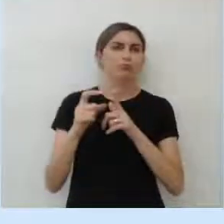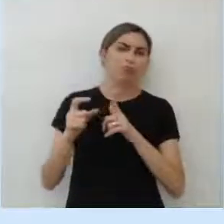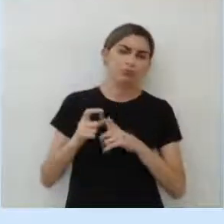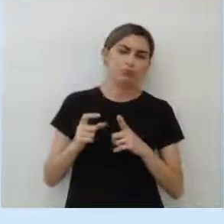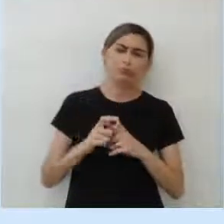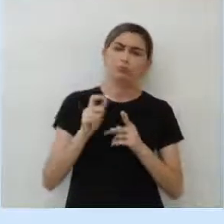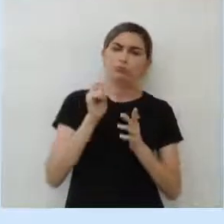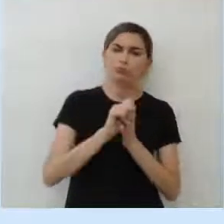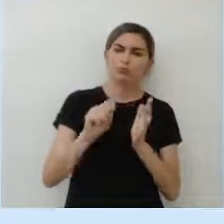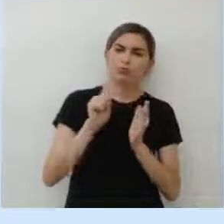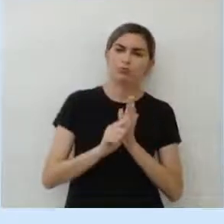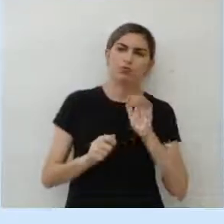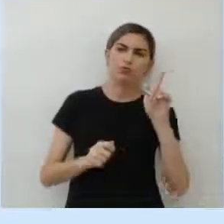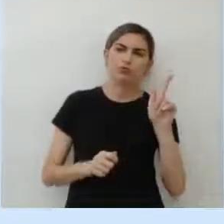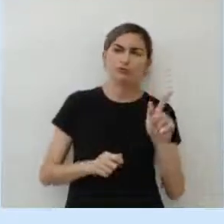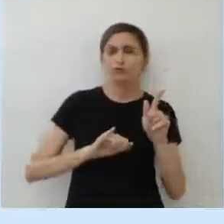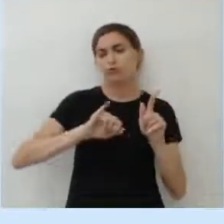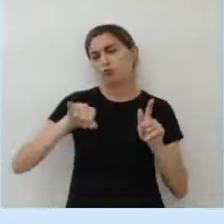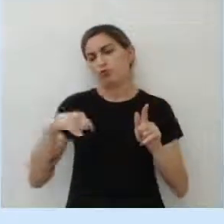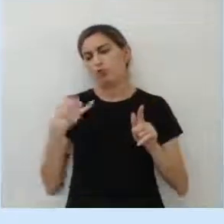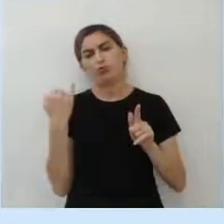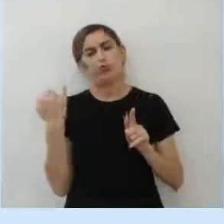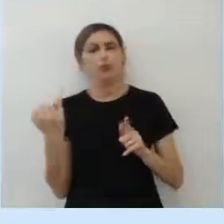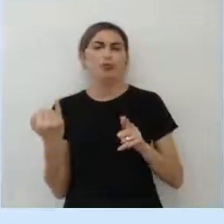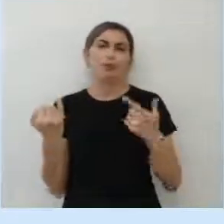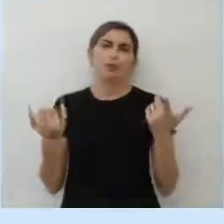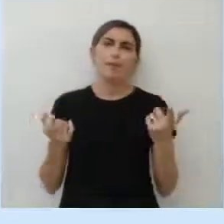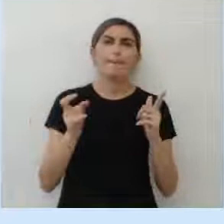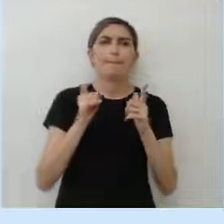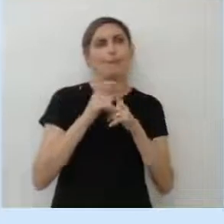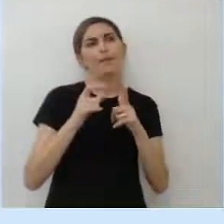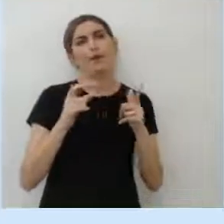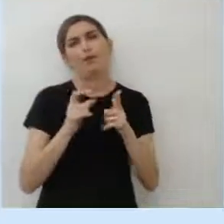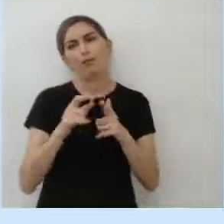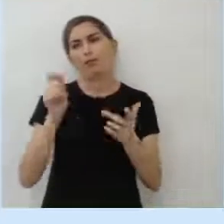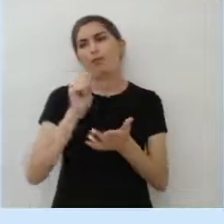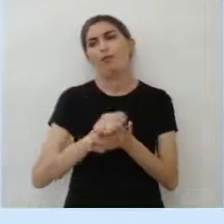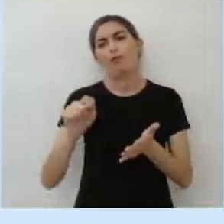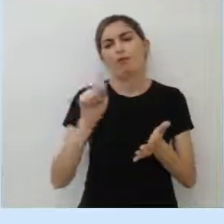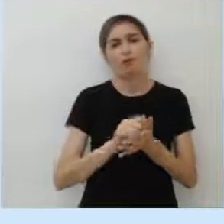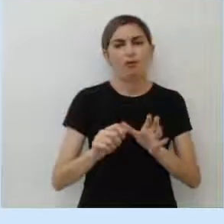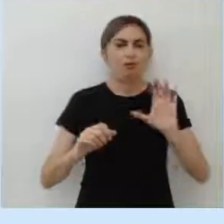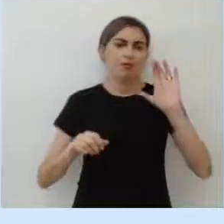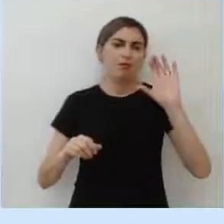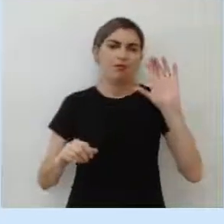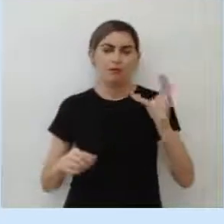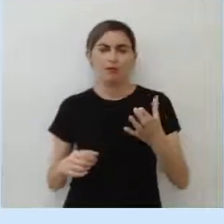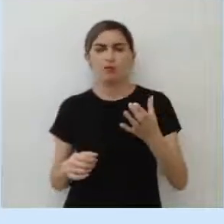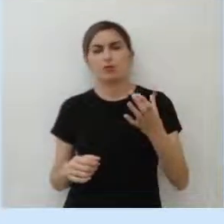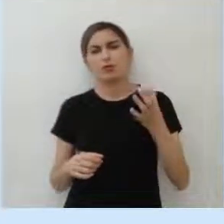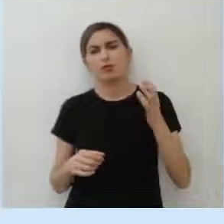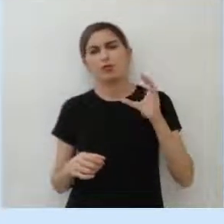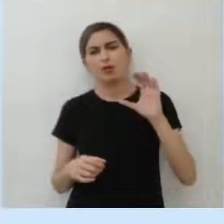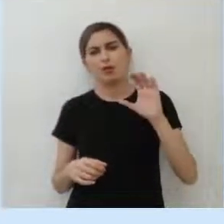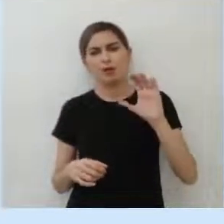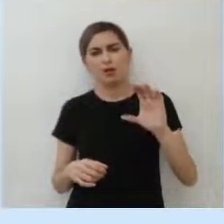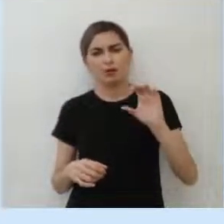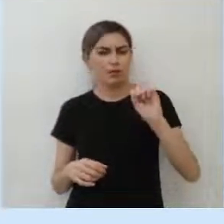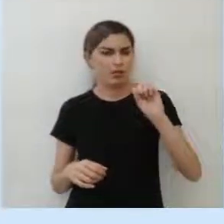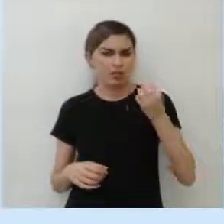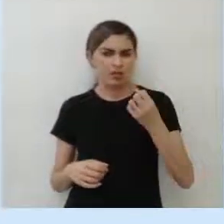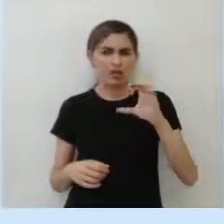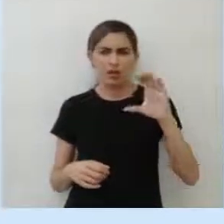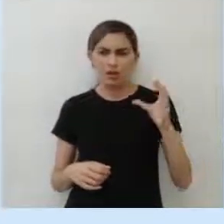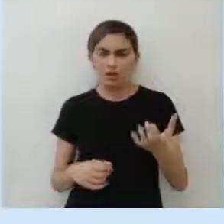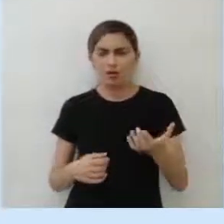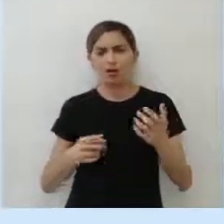são escritas com G ou J, palavras que são escritas com CH ou X, né?